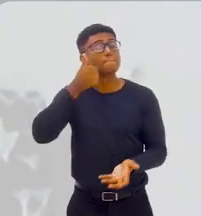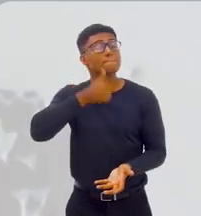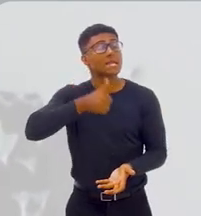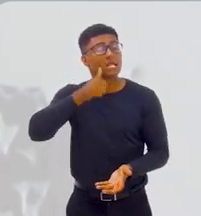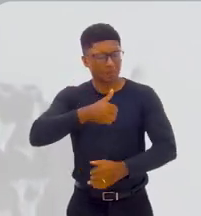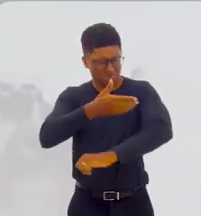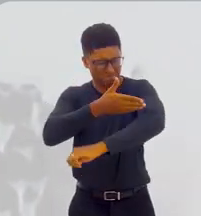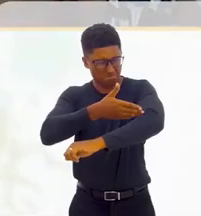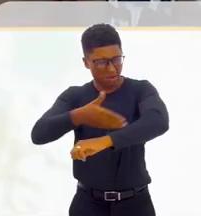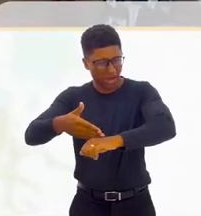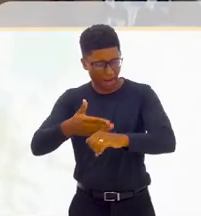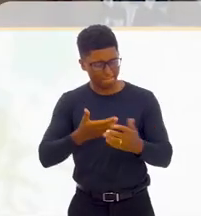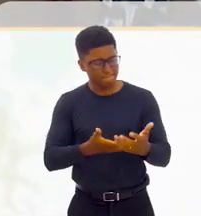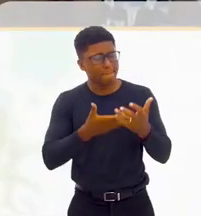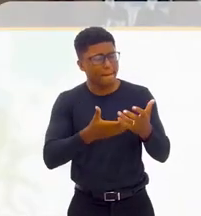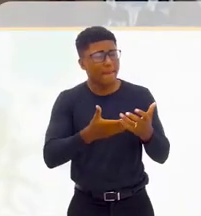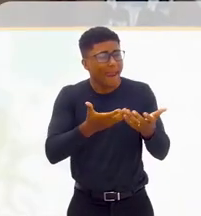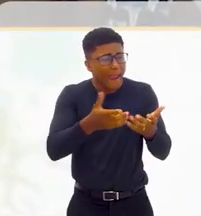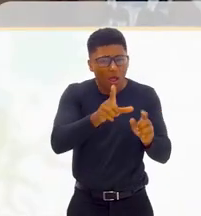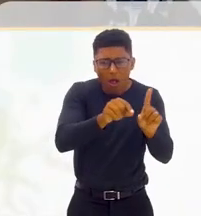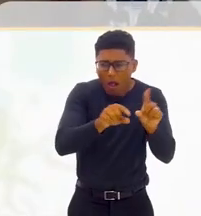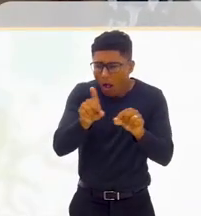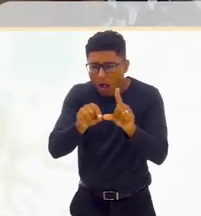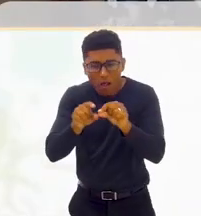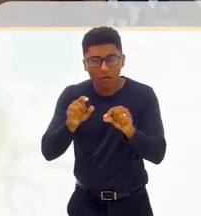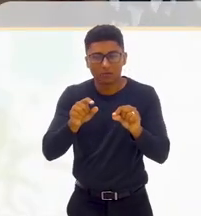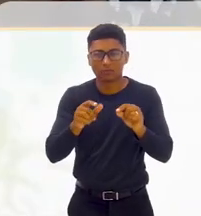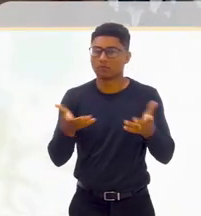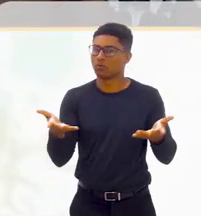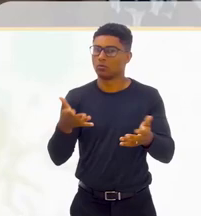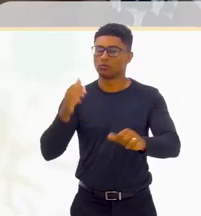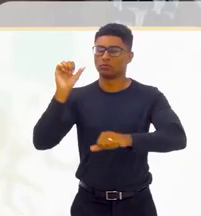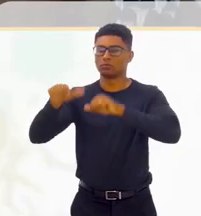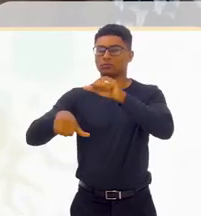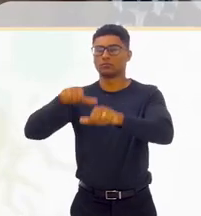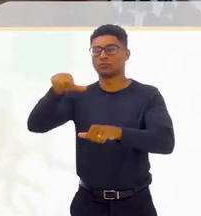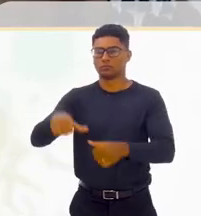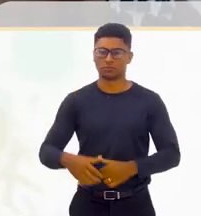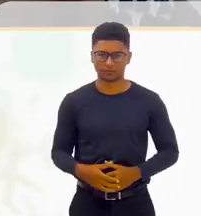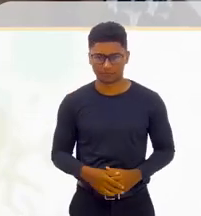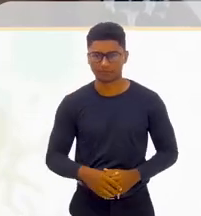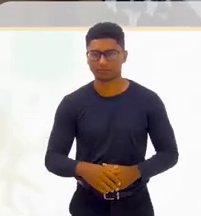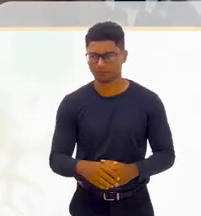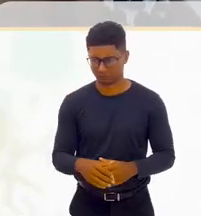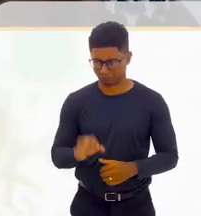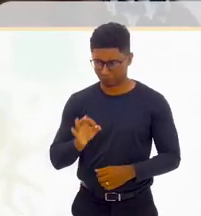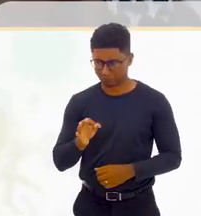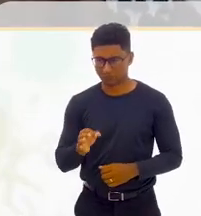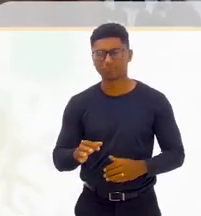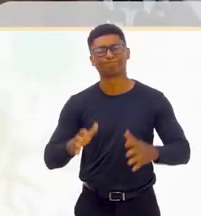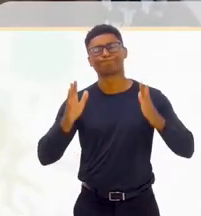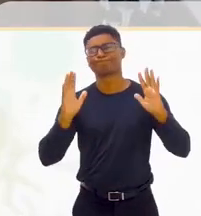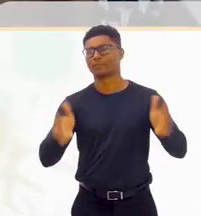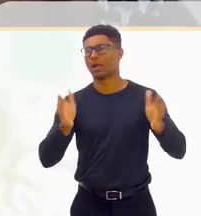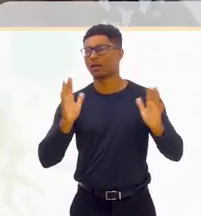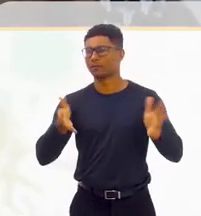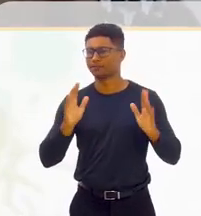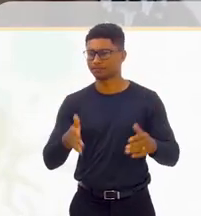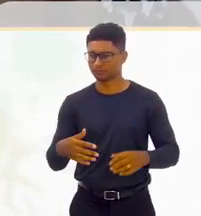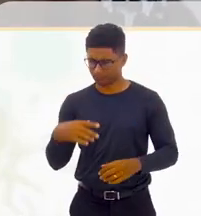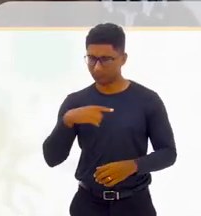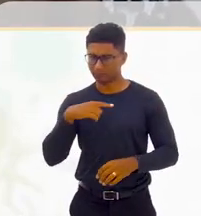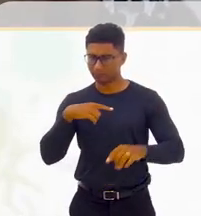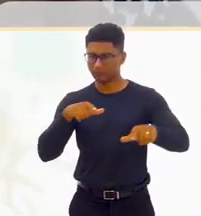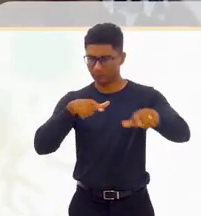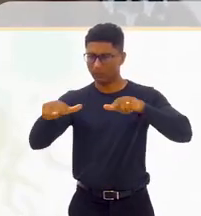recém-nascida, Exato. né? Isso já foi mudado, já tá bem mudado hoje. Os grupos já foi. Já. Já. Tem feito um